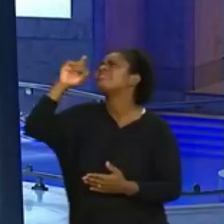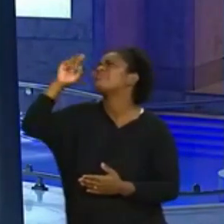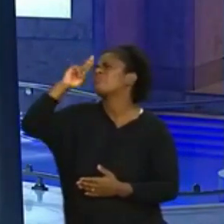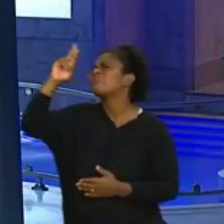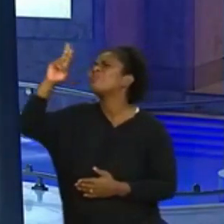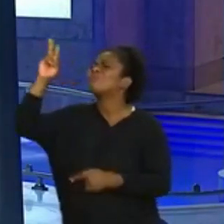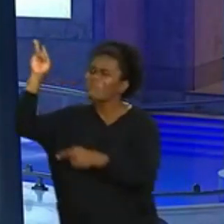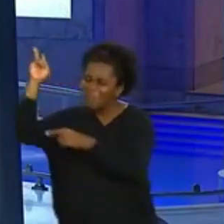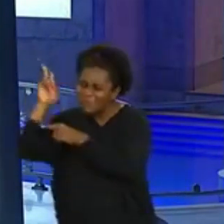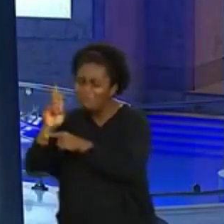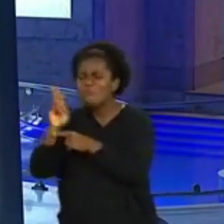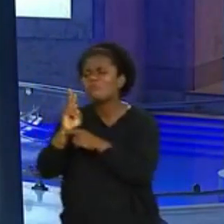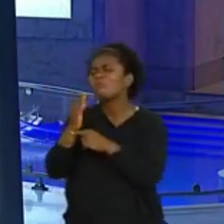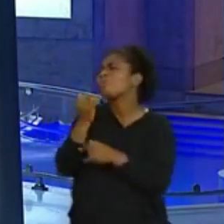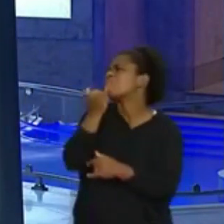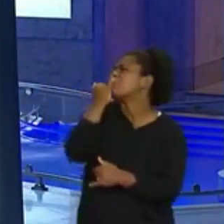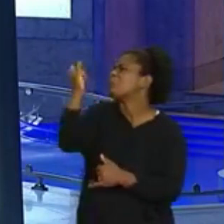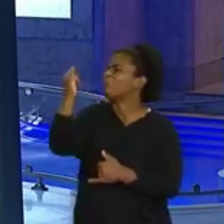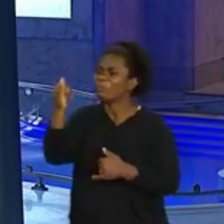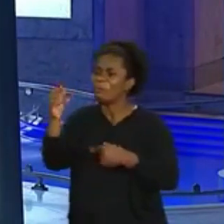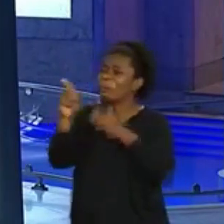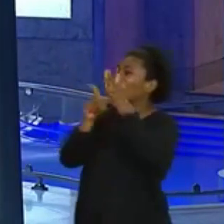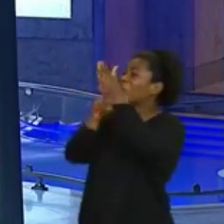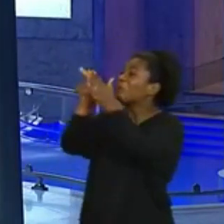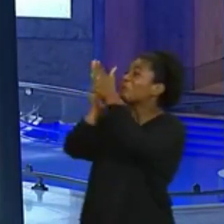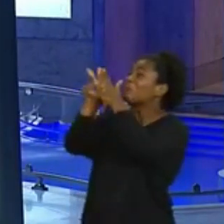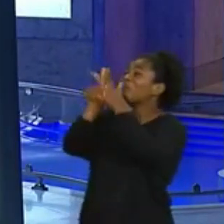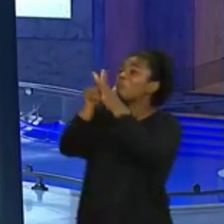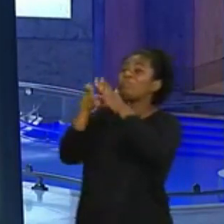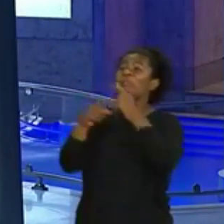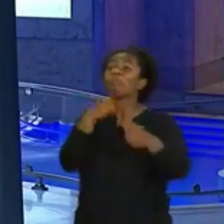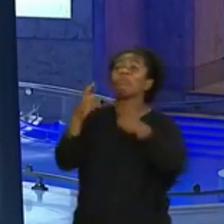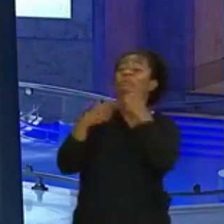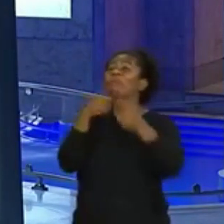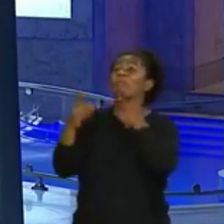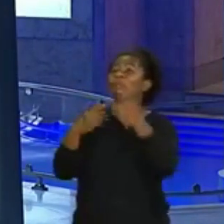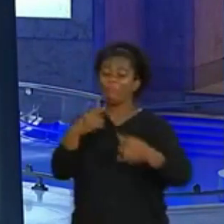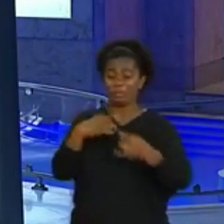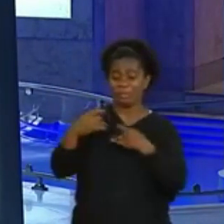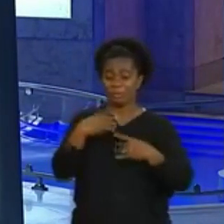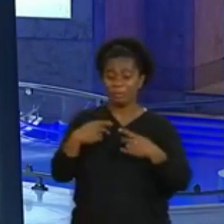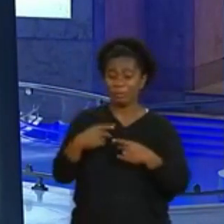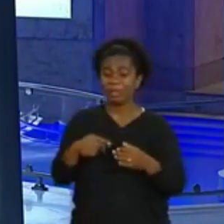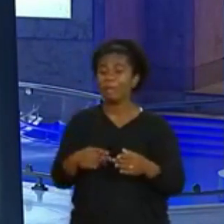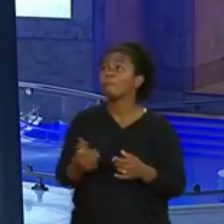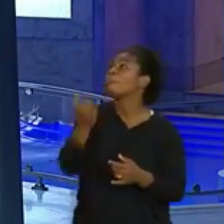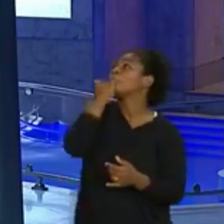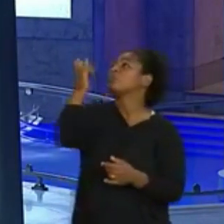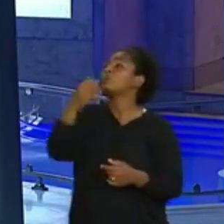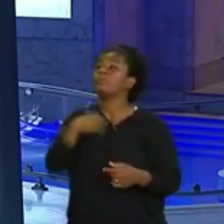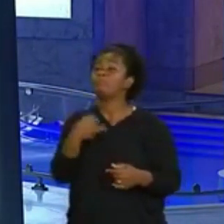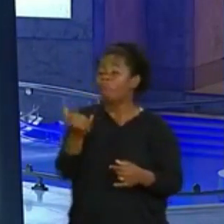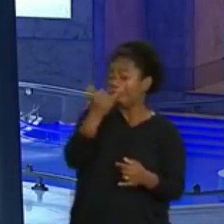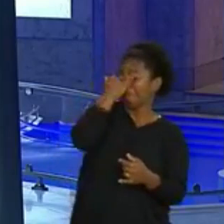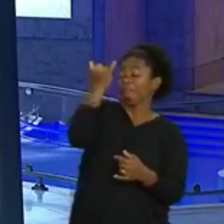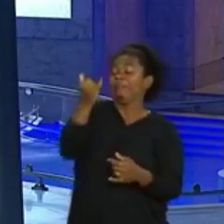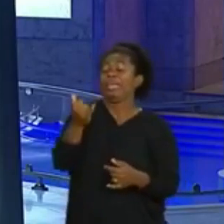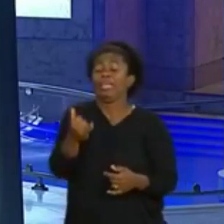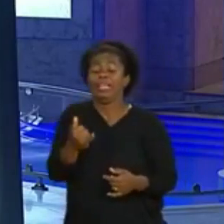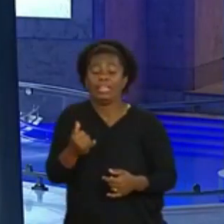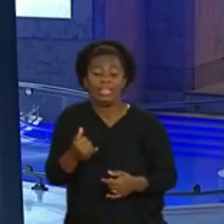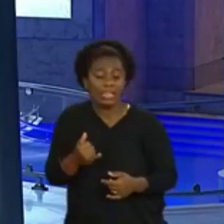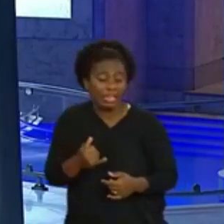minhas dúvidas, meus temores. Perdoe meus erros, minhas falhas, minha humanidade. Perdoe, meu